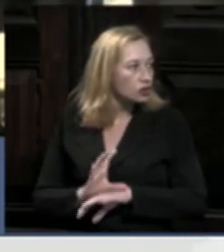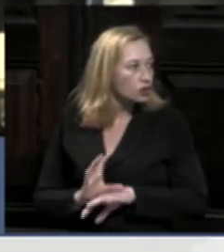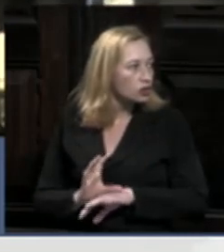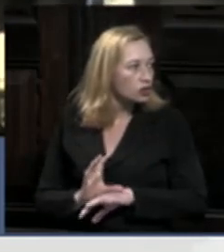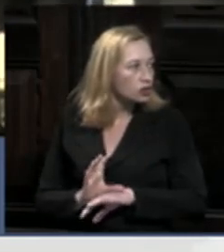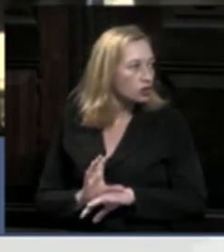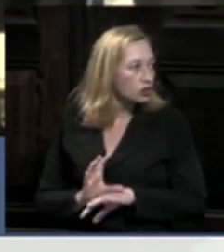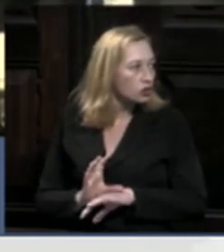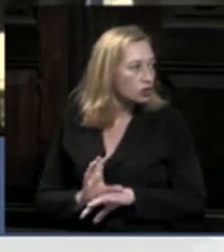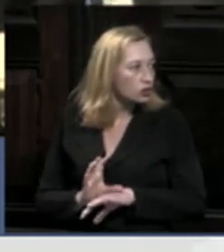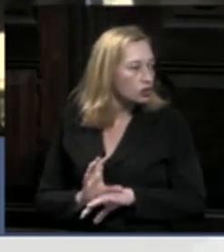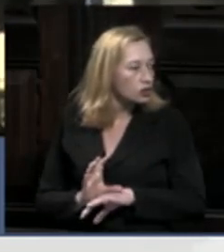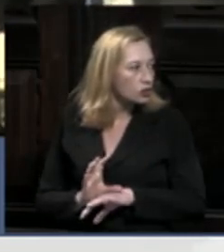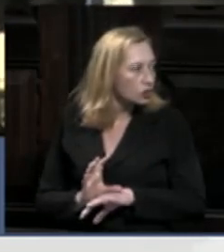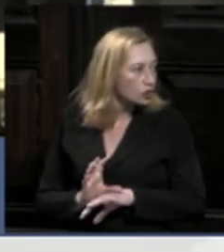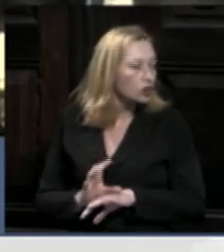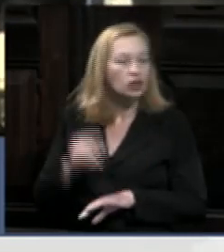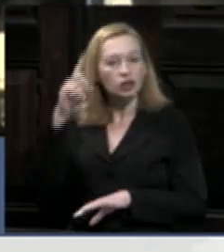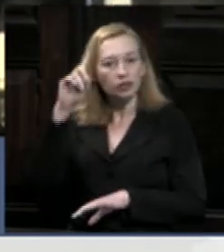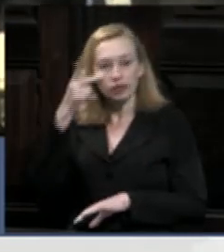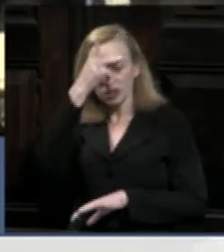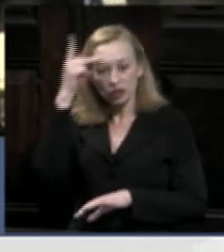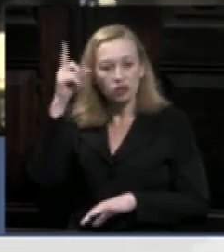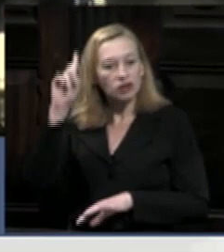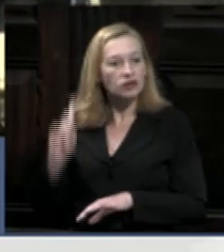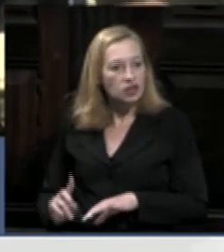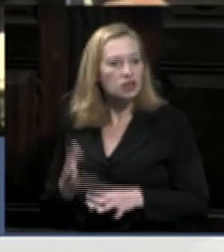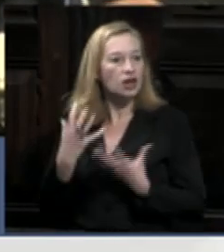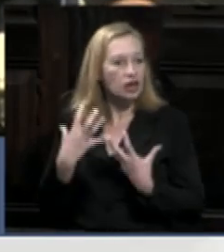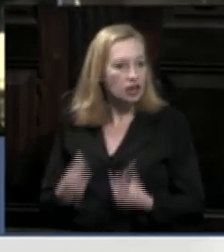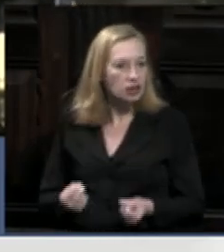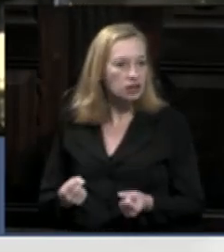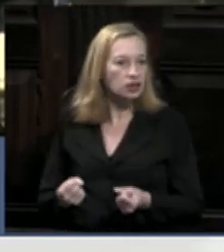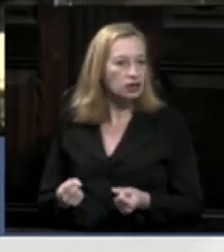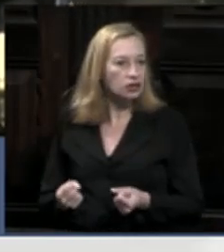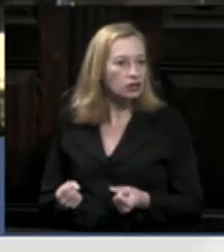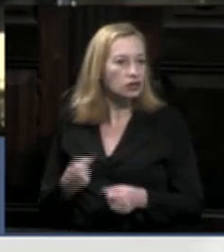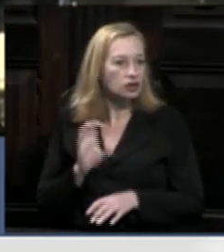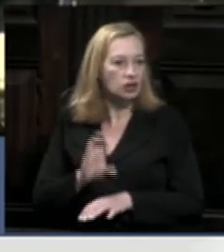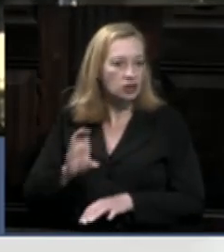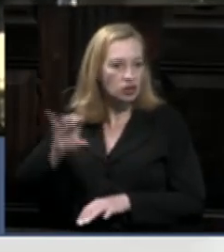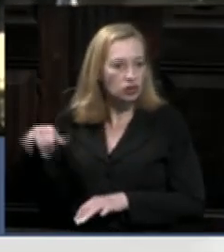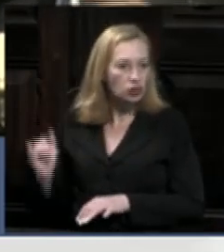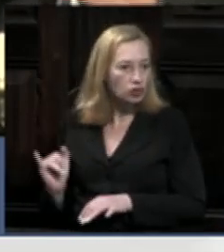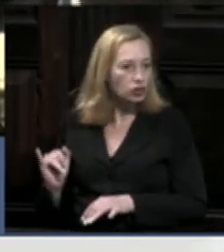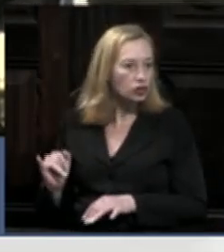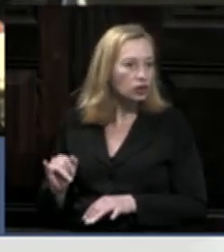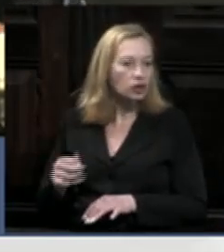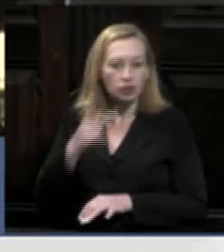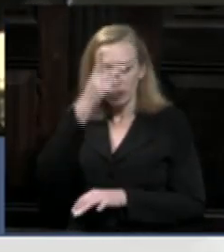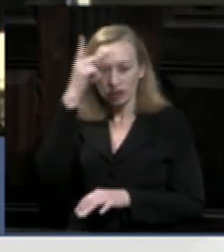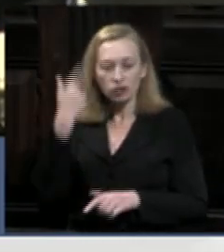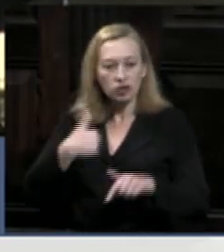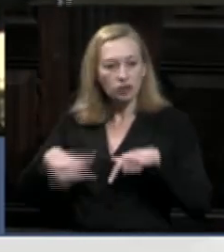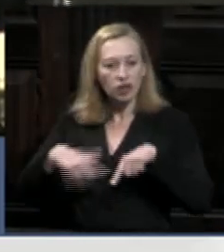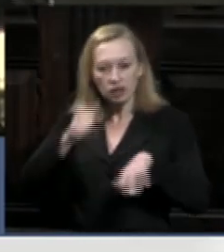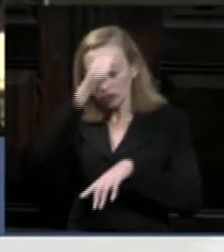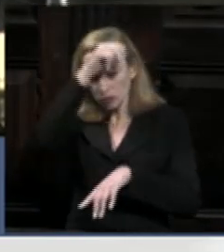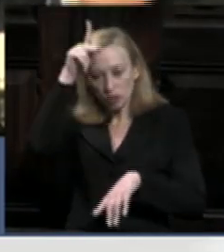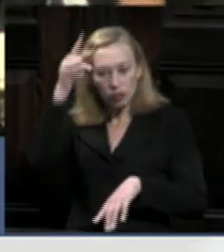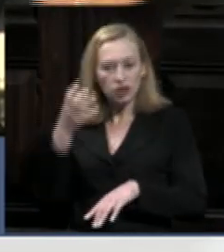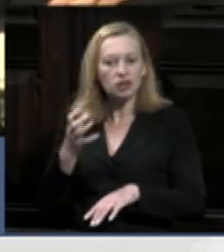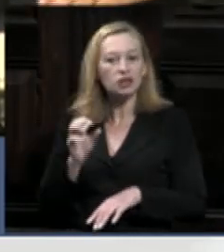objetivo da comissão de consoantes da pessoa com deficiência na morada ou substituir o substitutivo da ccj servidores públicos favorável ao substitutivo da ccj